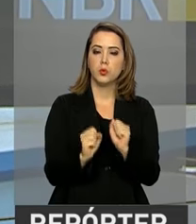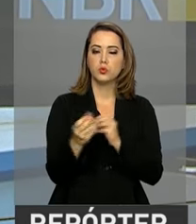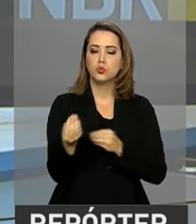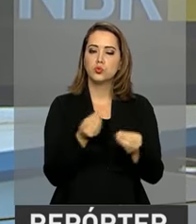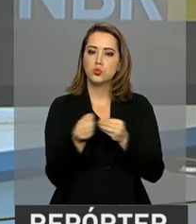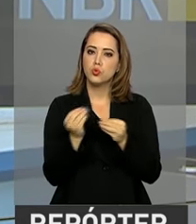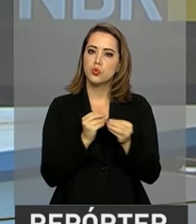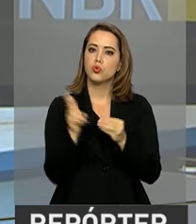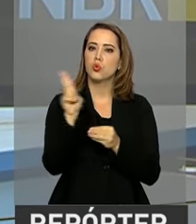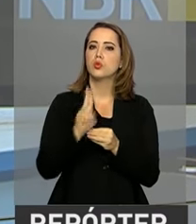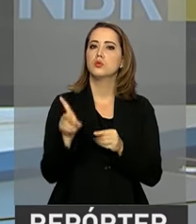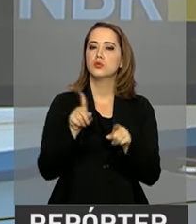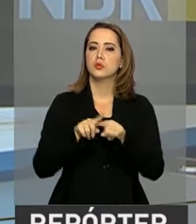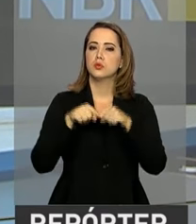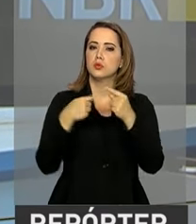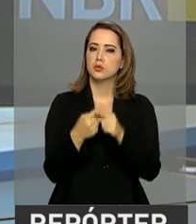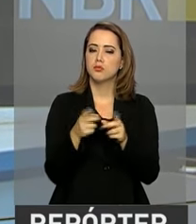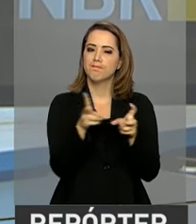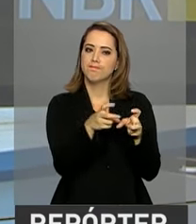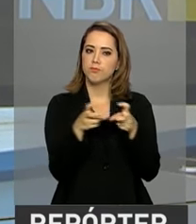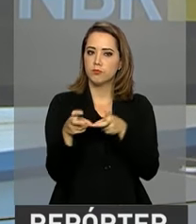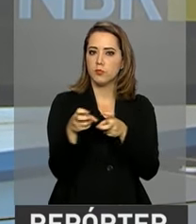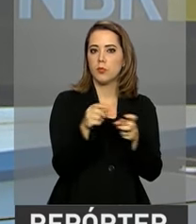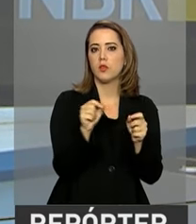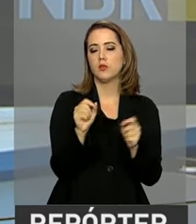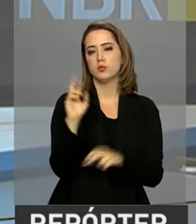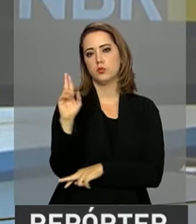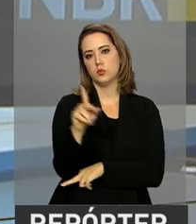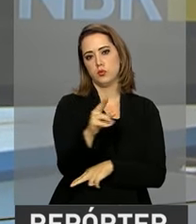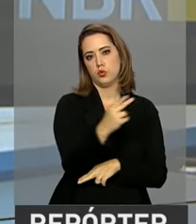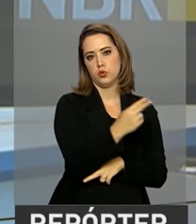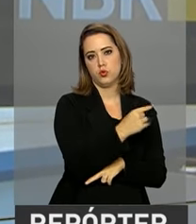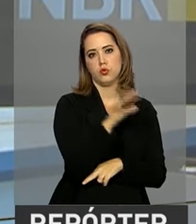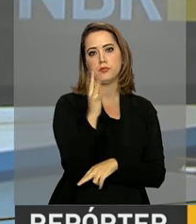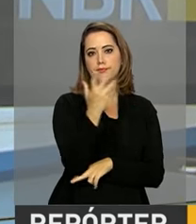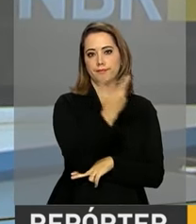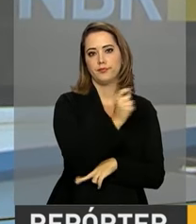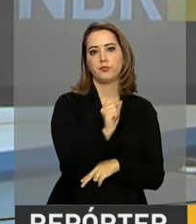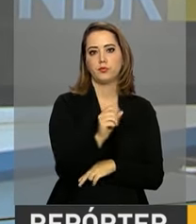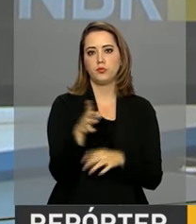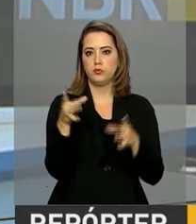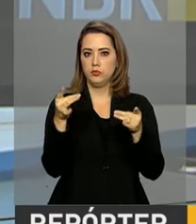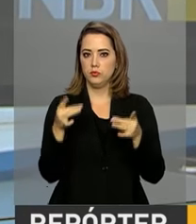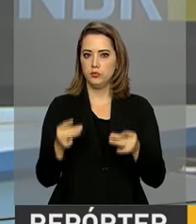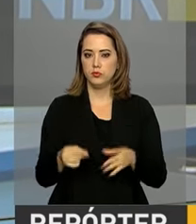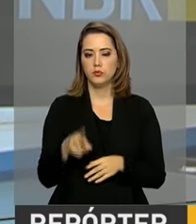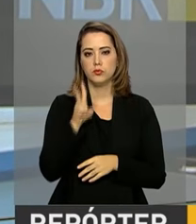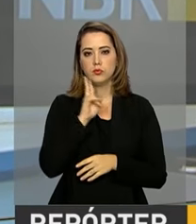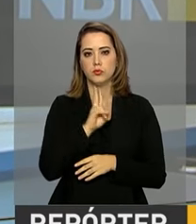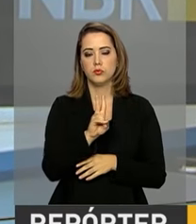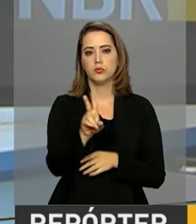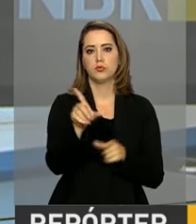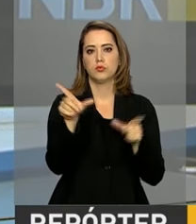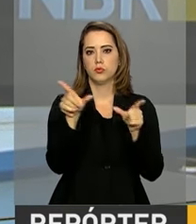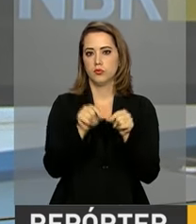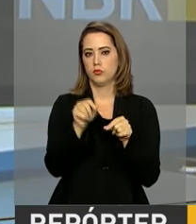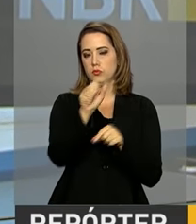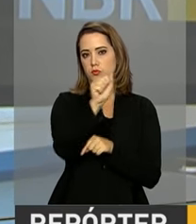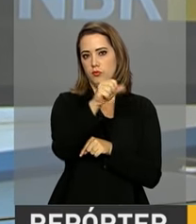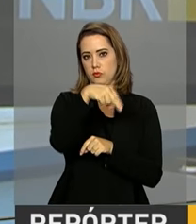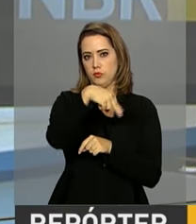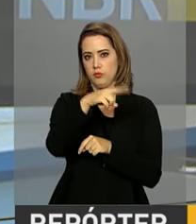e as características botânicas de várias plantas medicinais os detalhes você encontra em